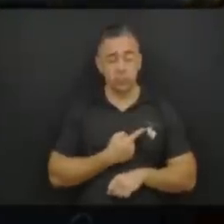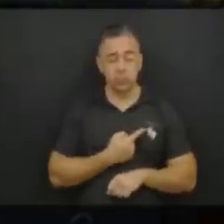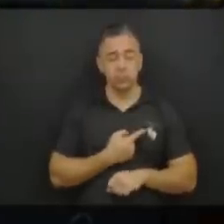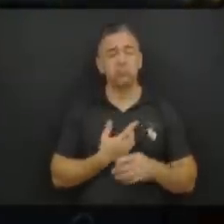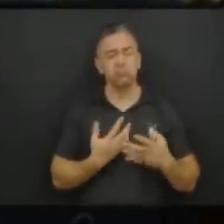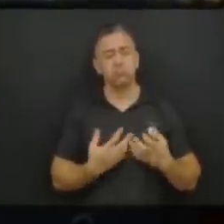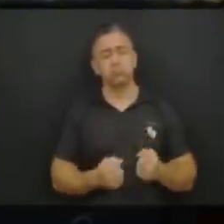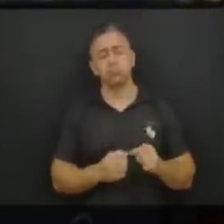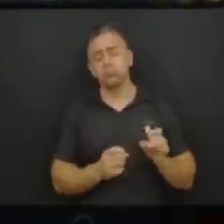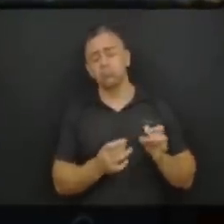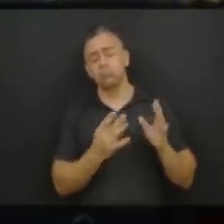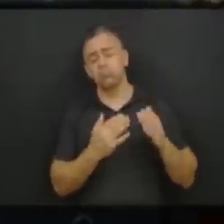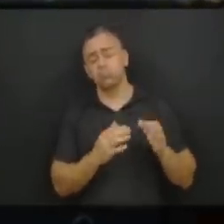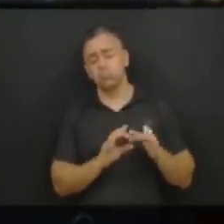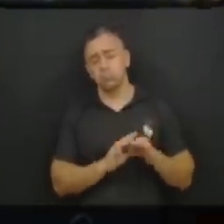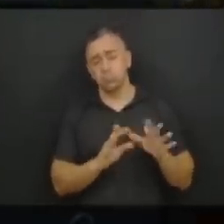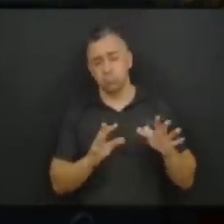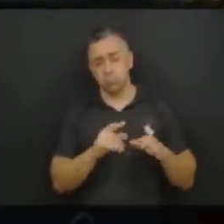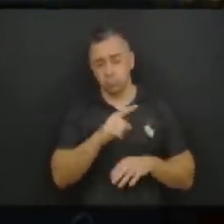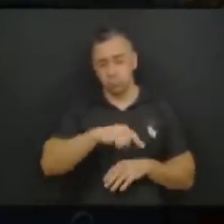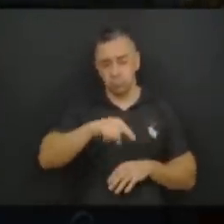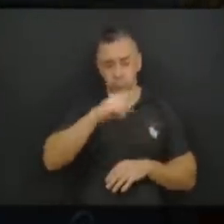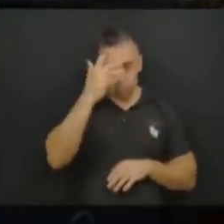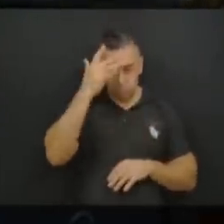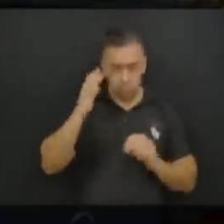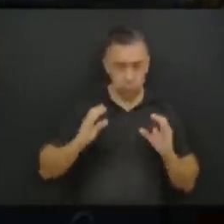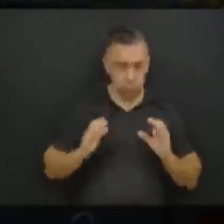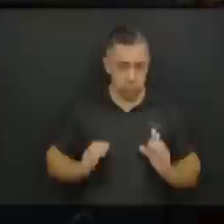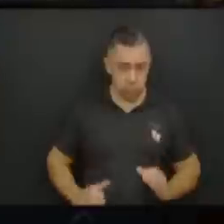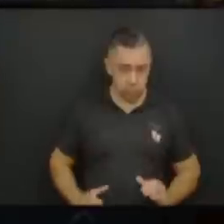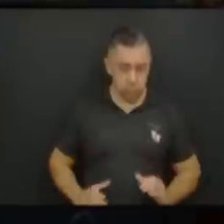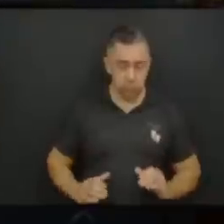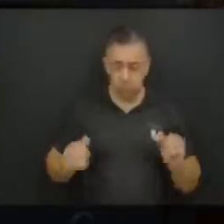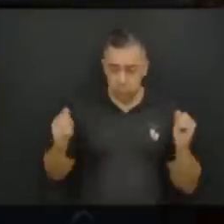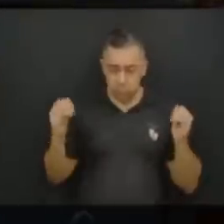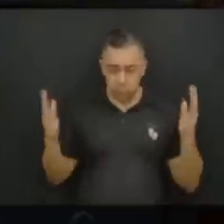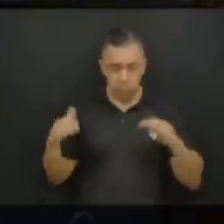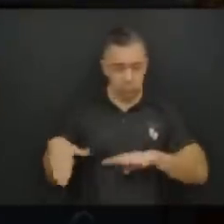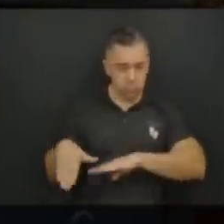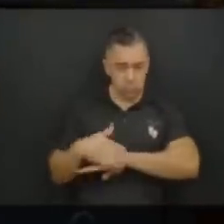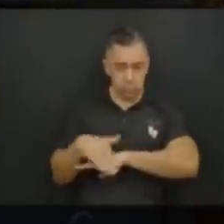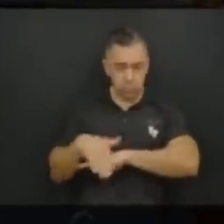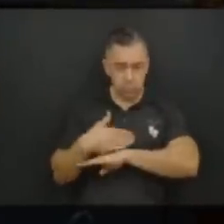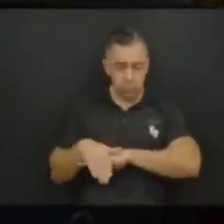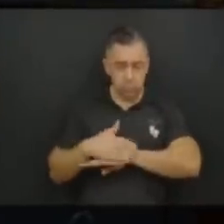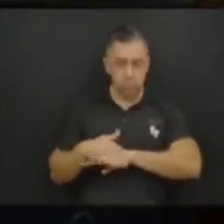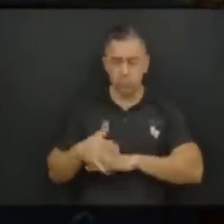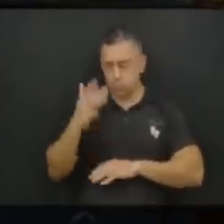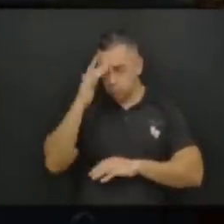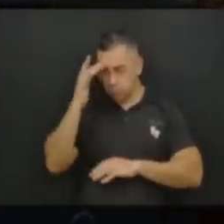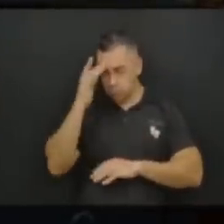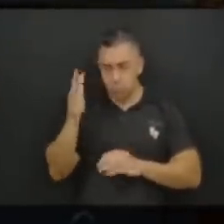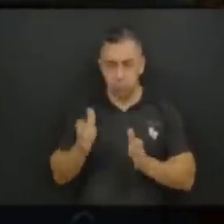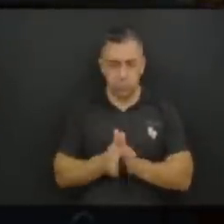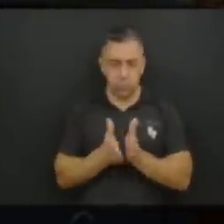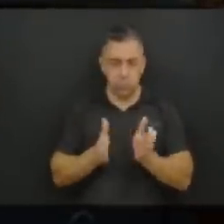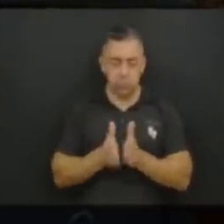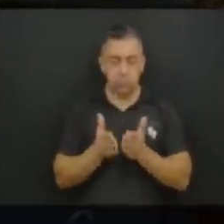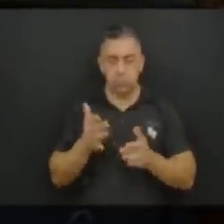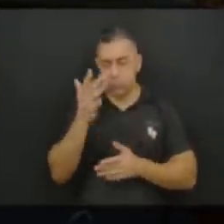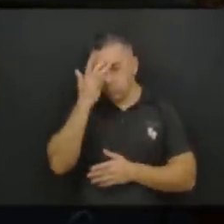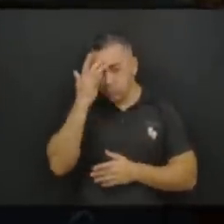com isso com esses cidadãos que estão à mercê da sociedade e cidadãos vulnerável